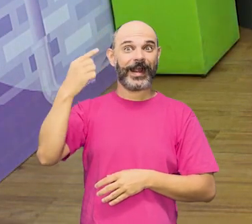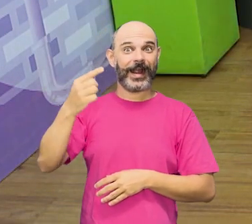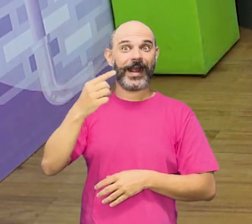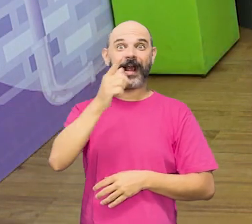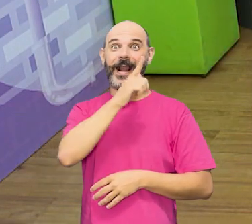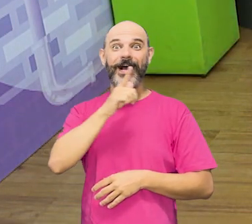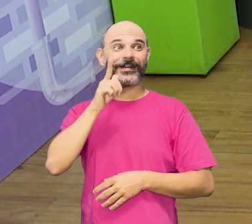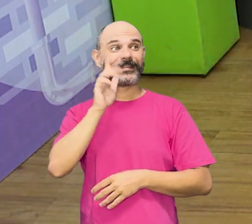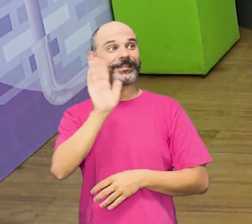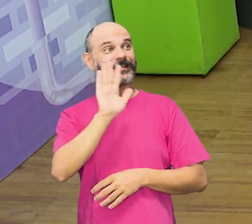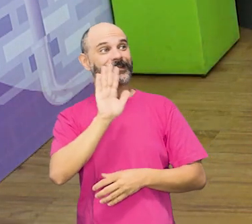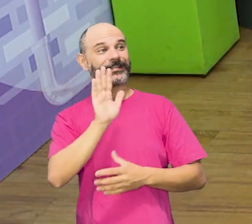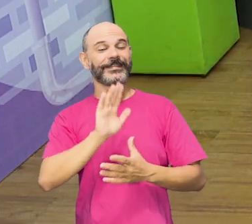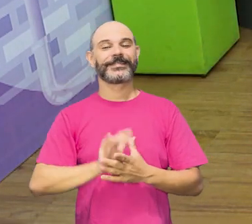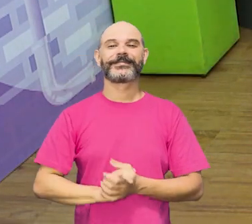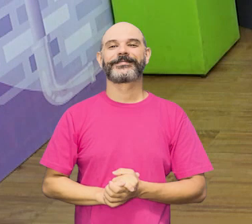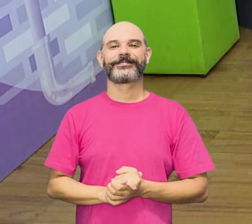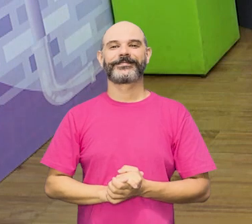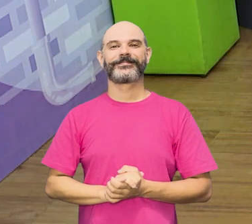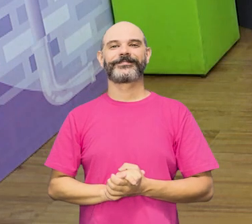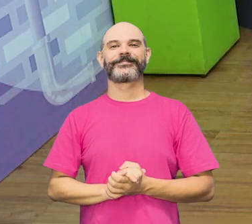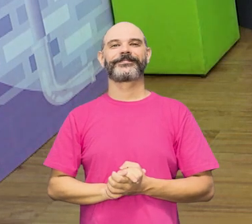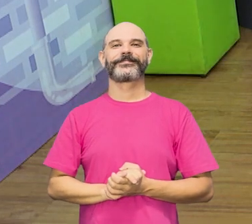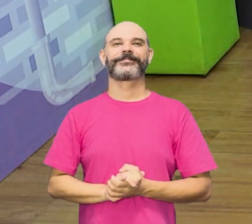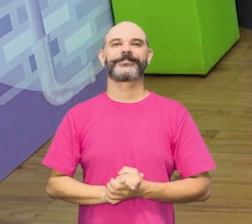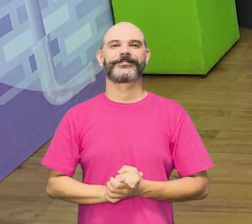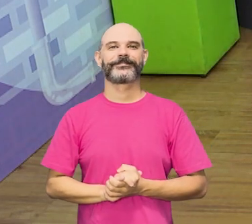Até mais, diretora Glaucia. Até mais.